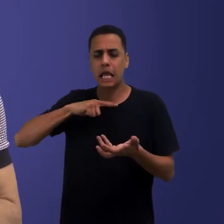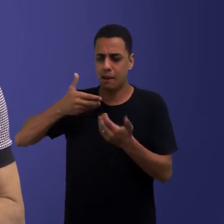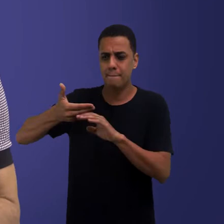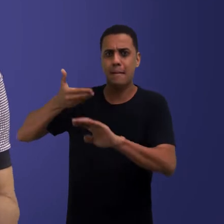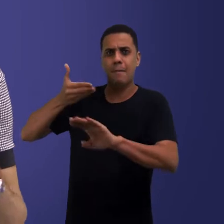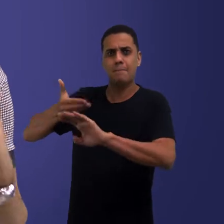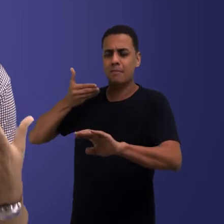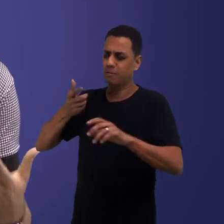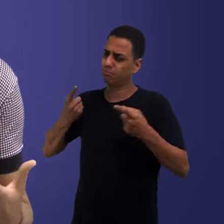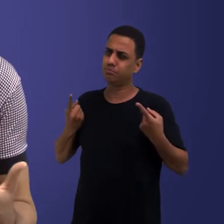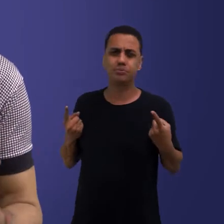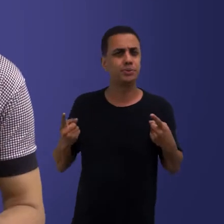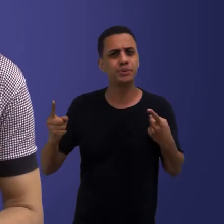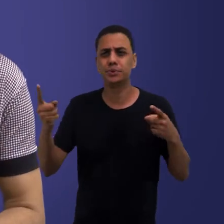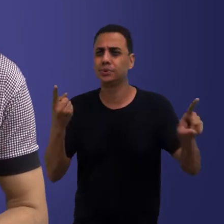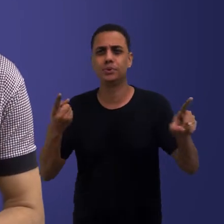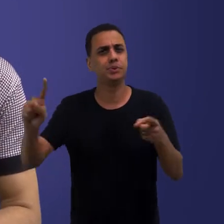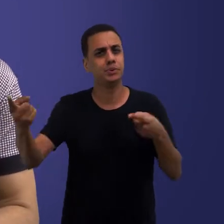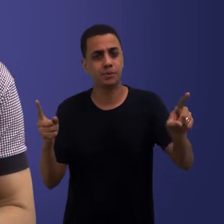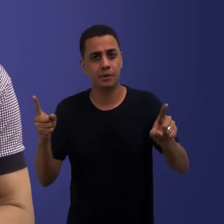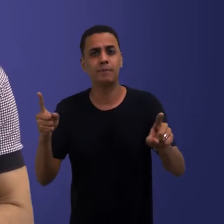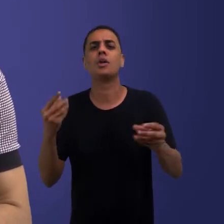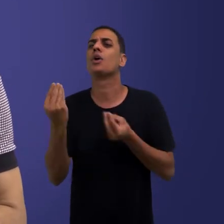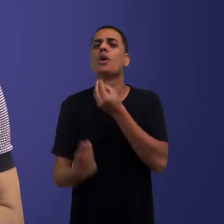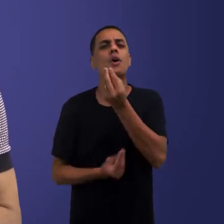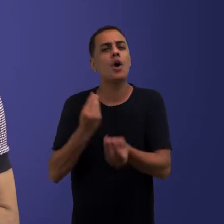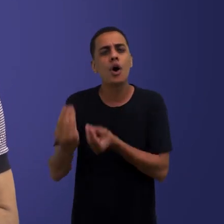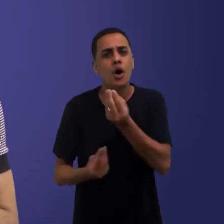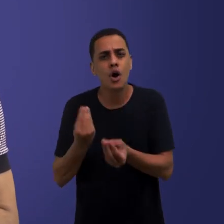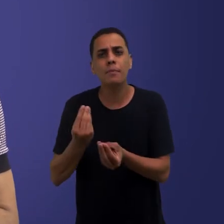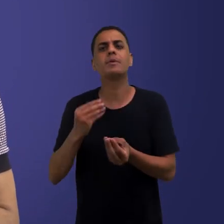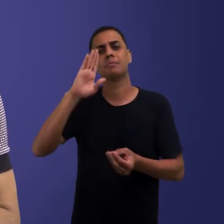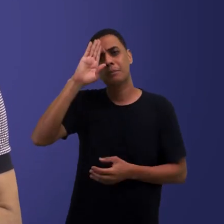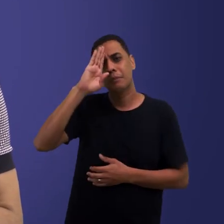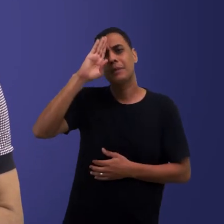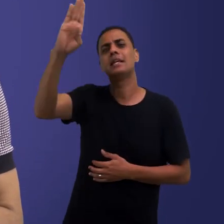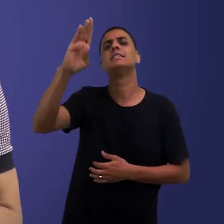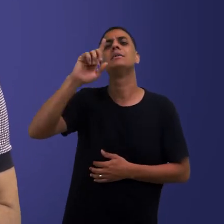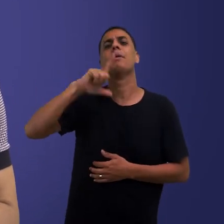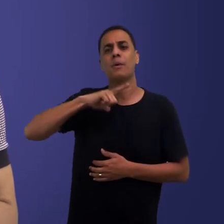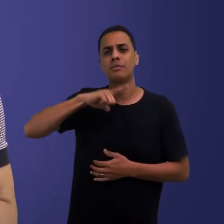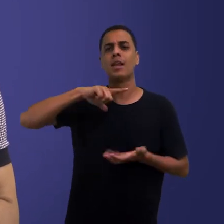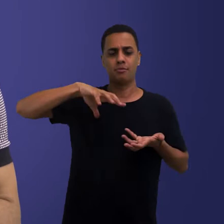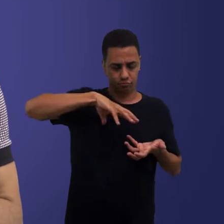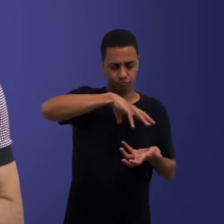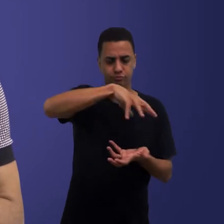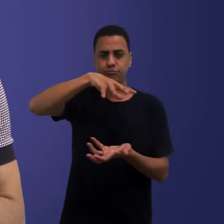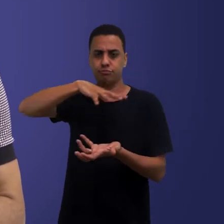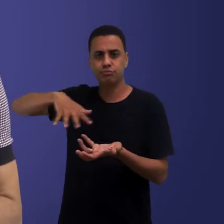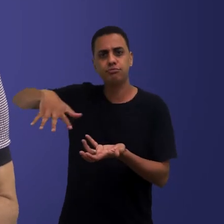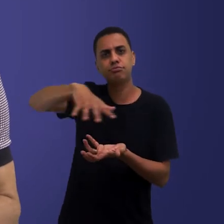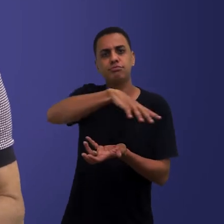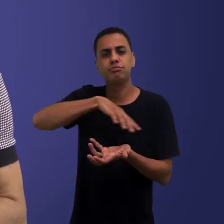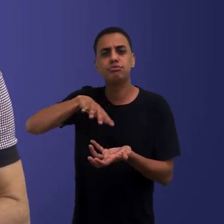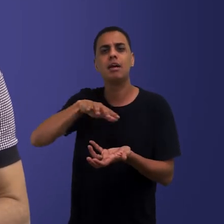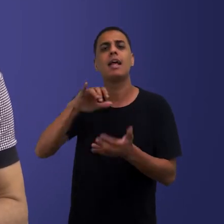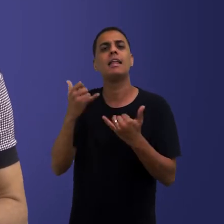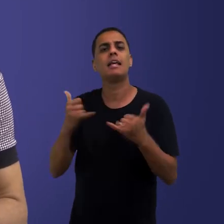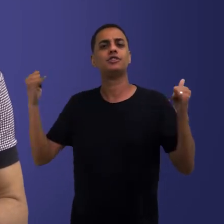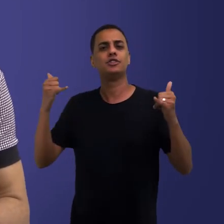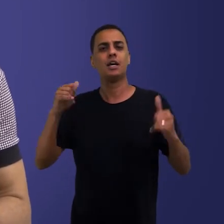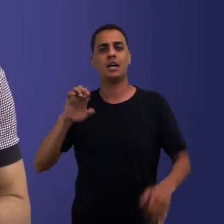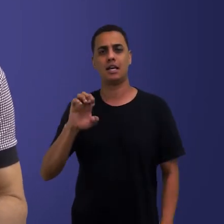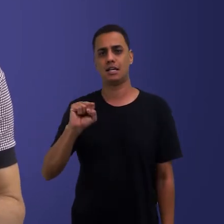acelerada, a qual estaria provavelmente sendo puxada pela componente mais abundante do universo, a energia